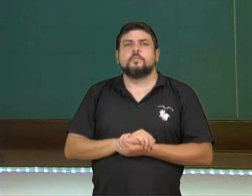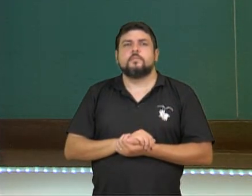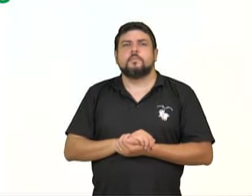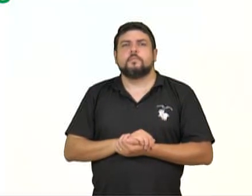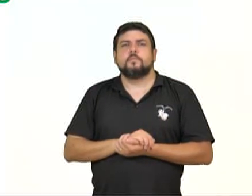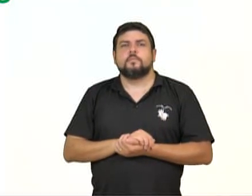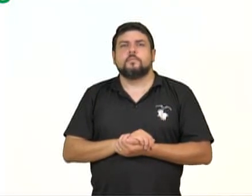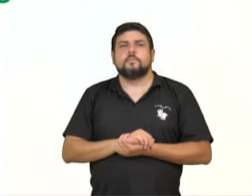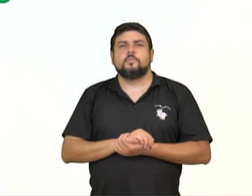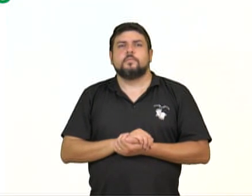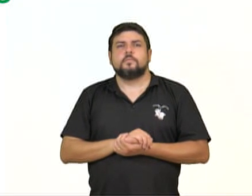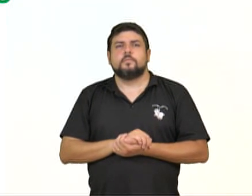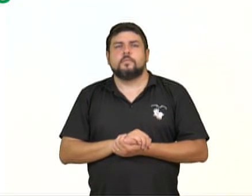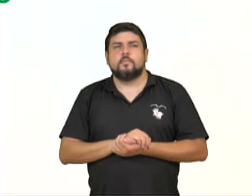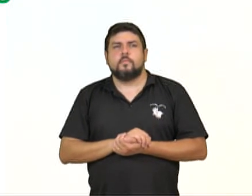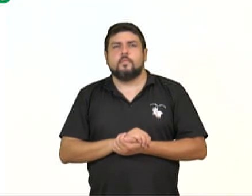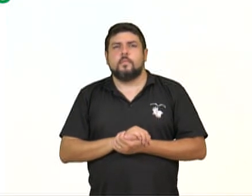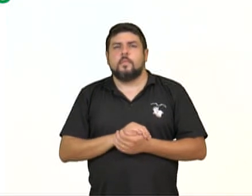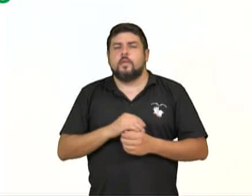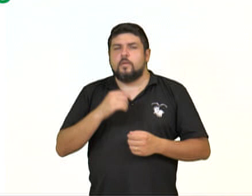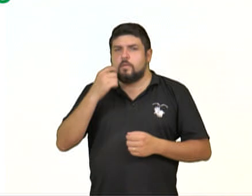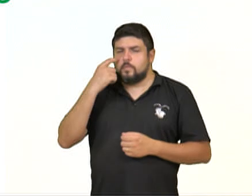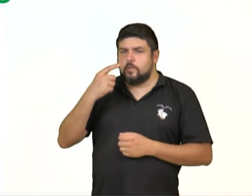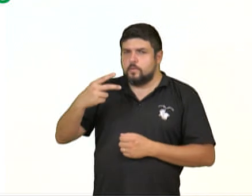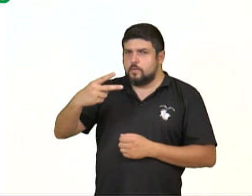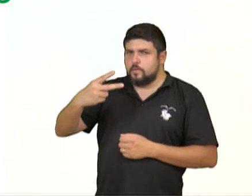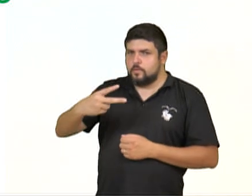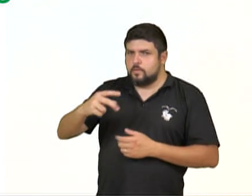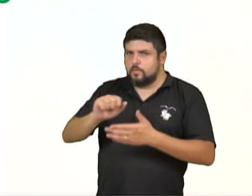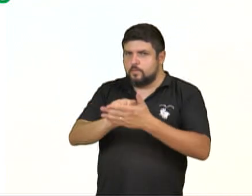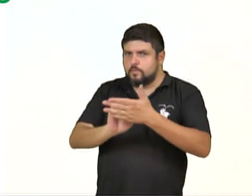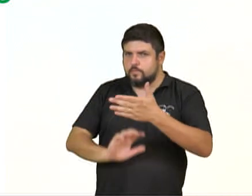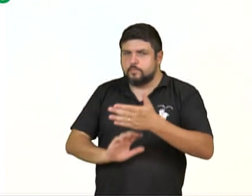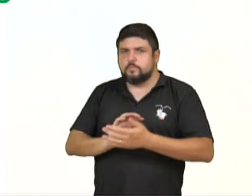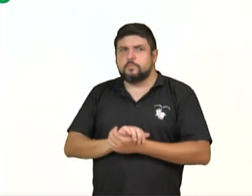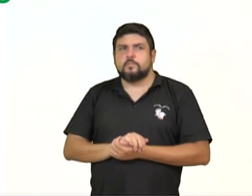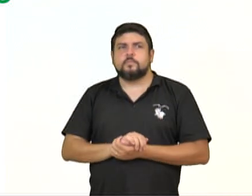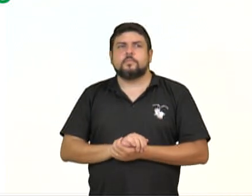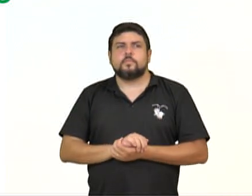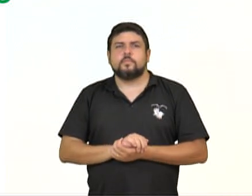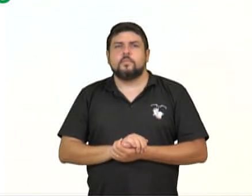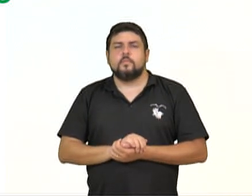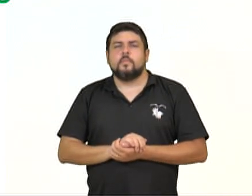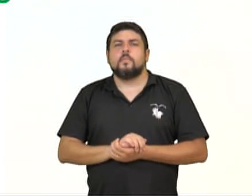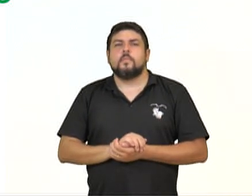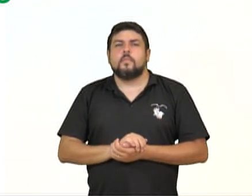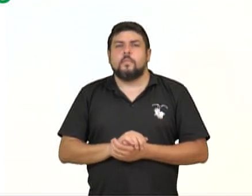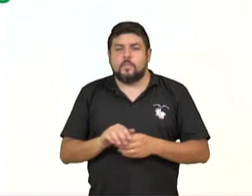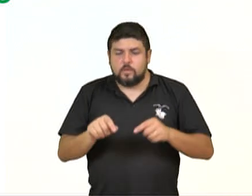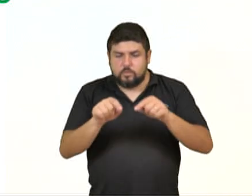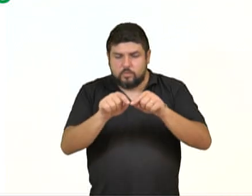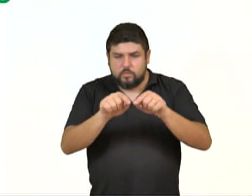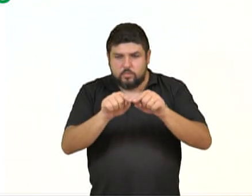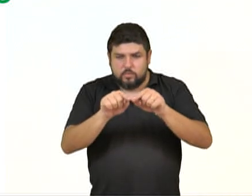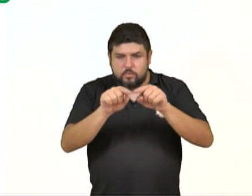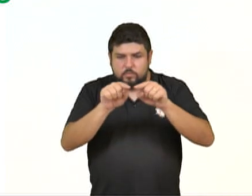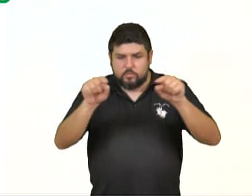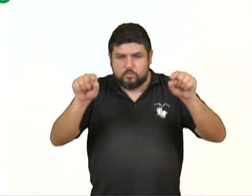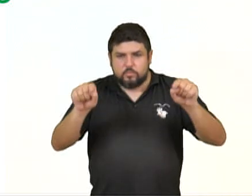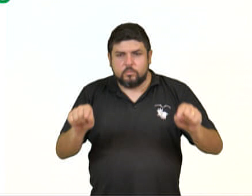mente. Então, olha aqui uma segunda para você. Olha lá. Dada a planta baixa de um escritório